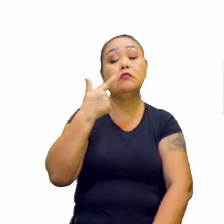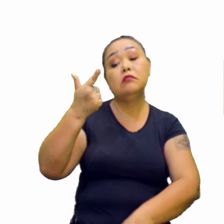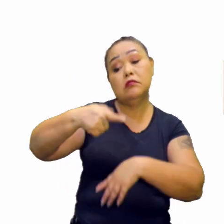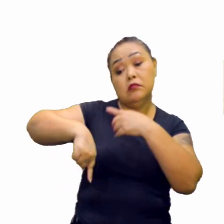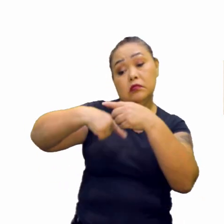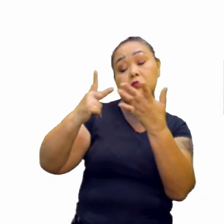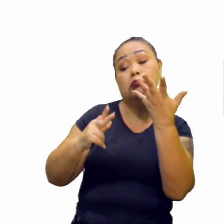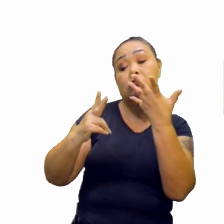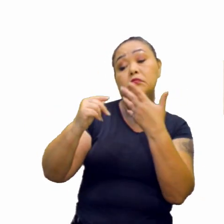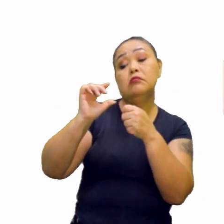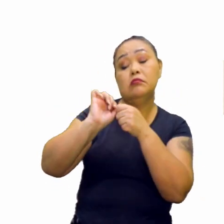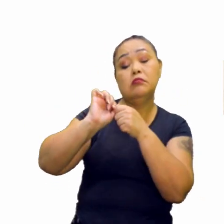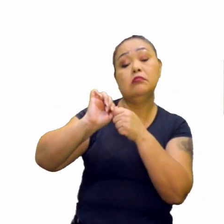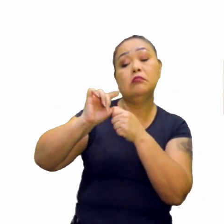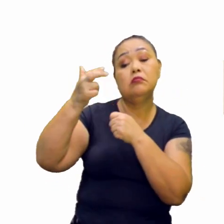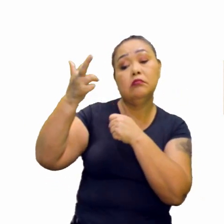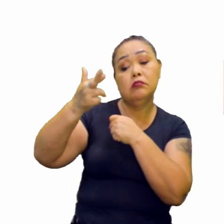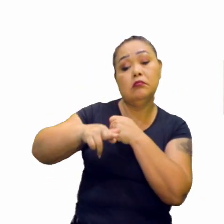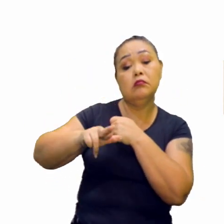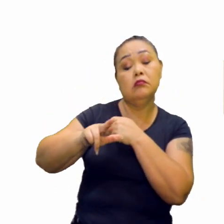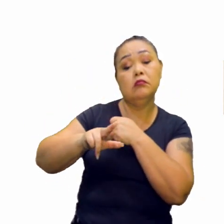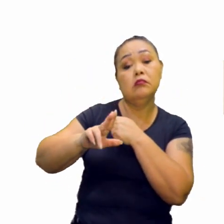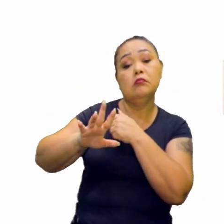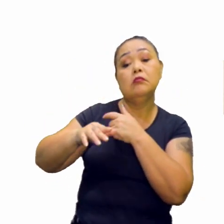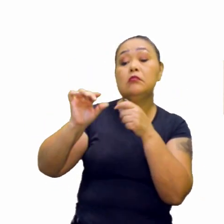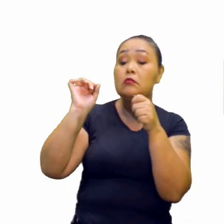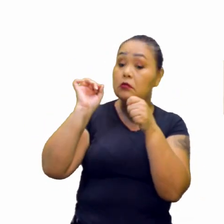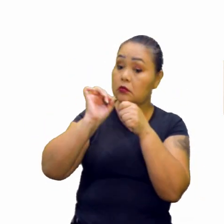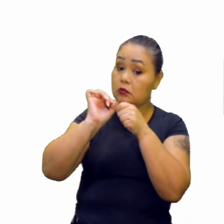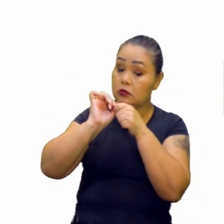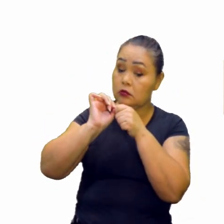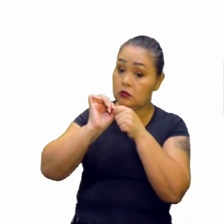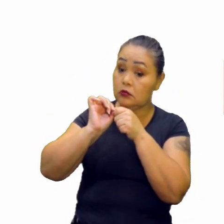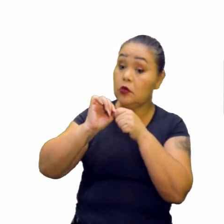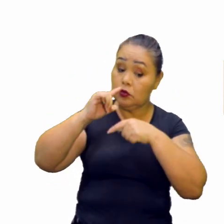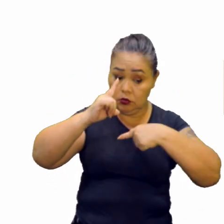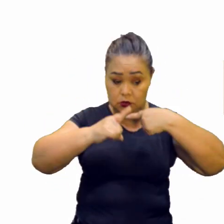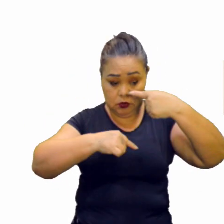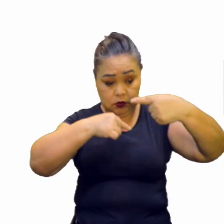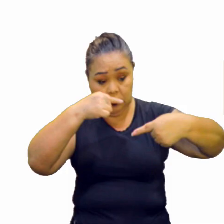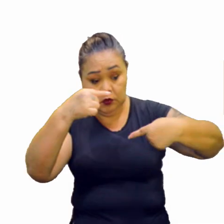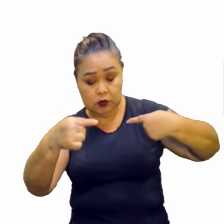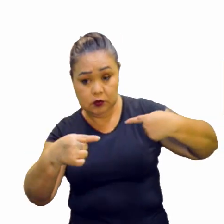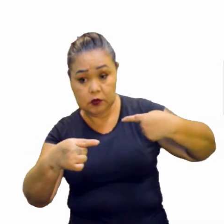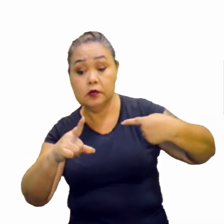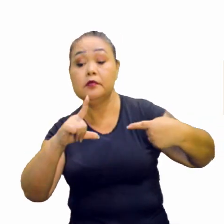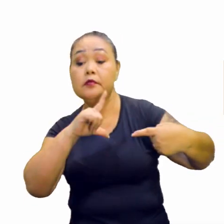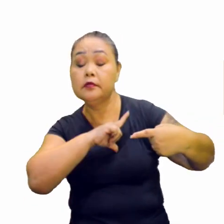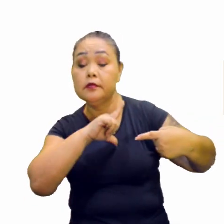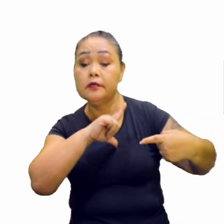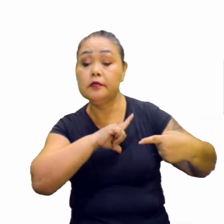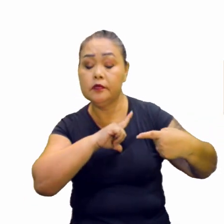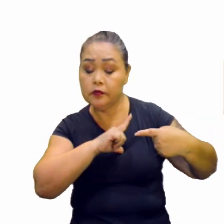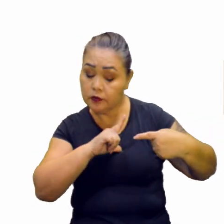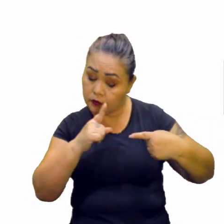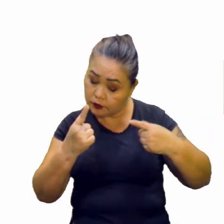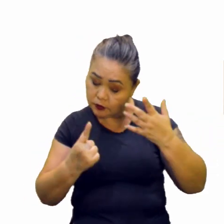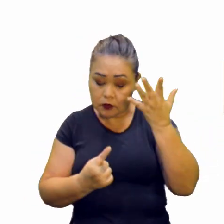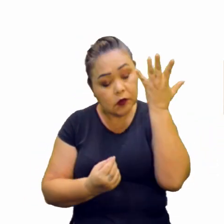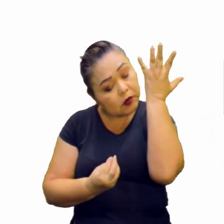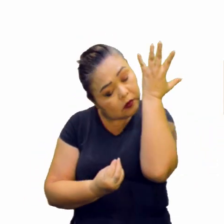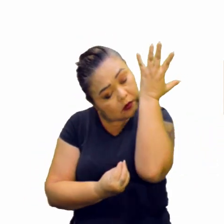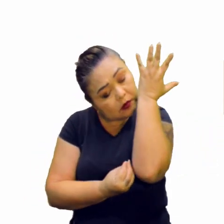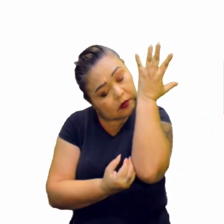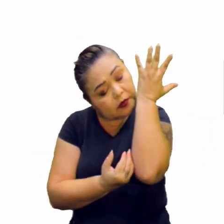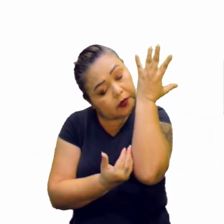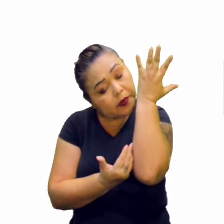renovação, fazer com que esse novo ciclo obtenha do zero e promova